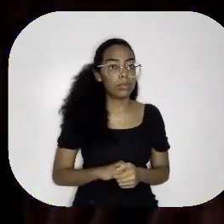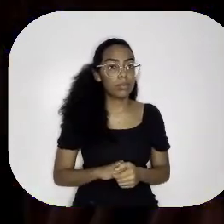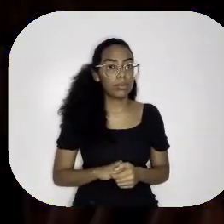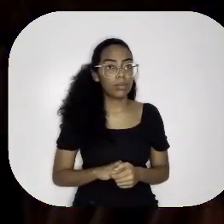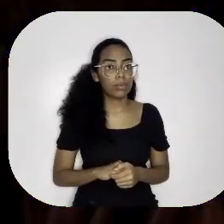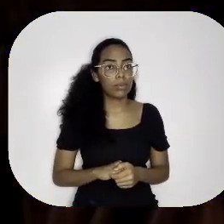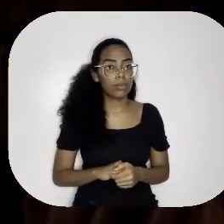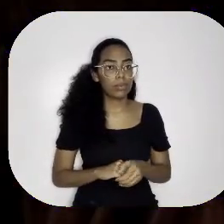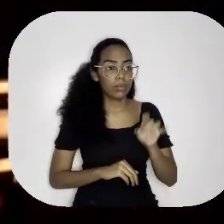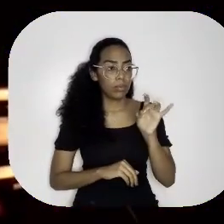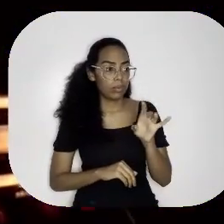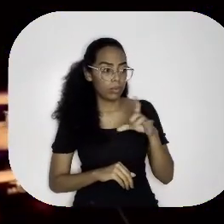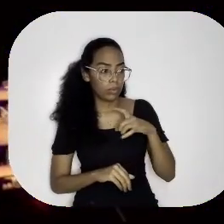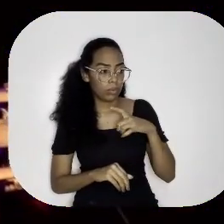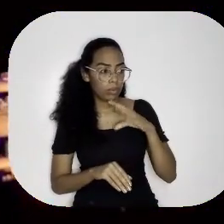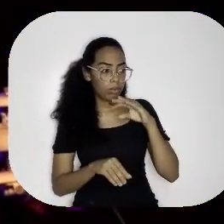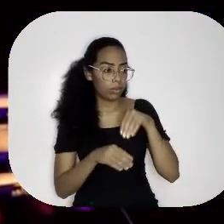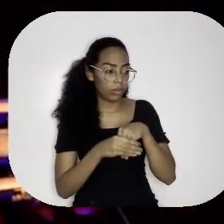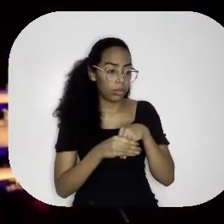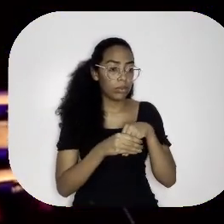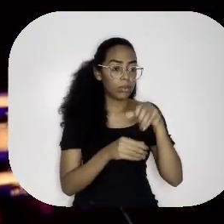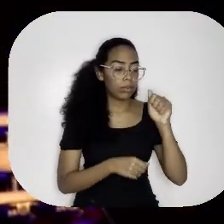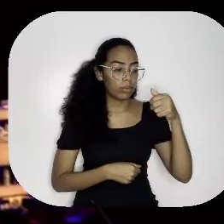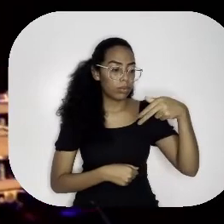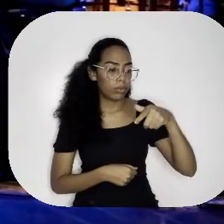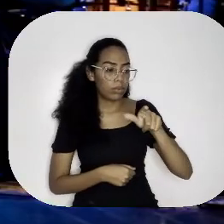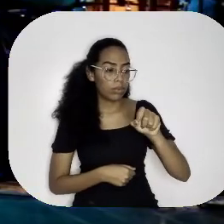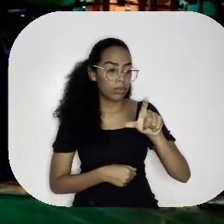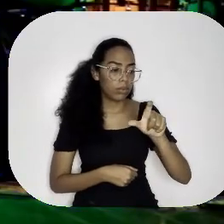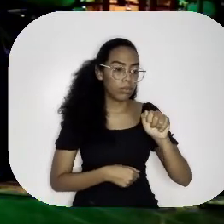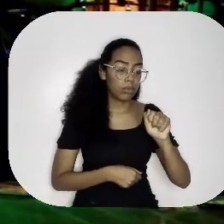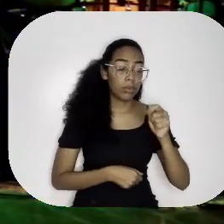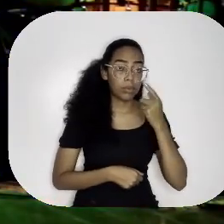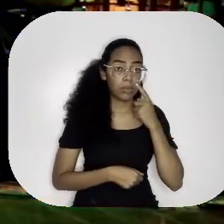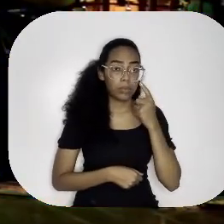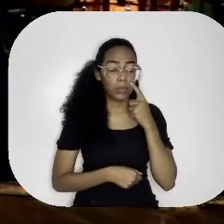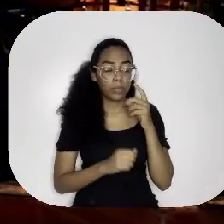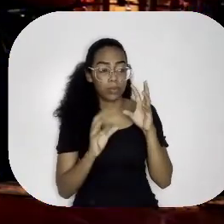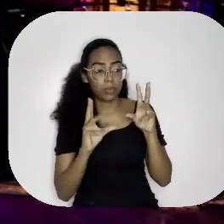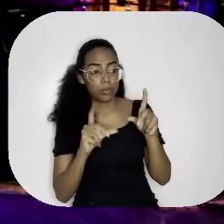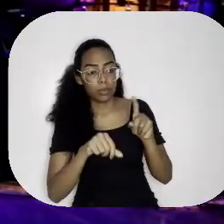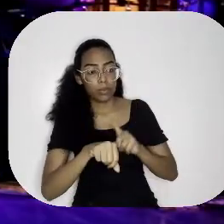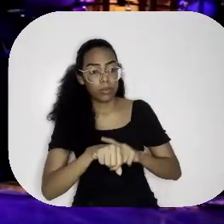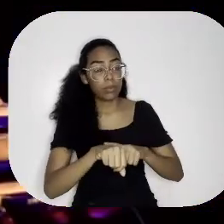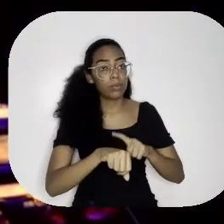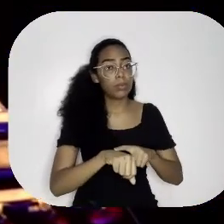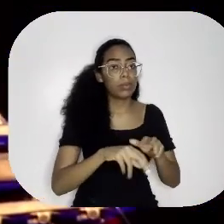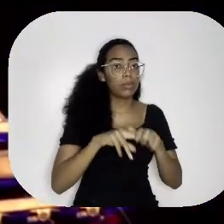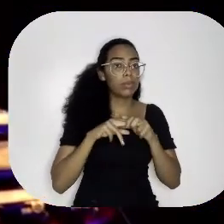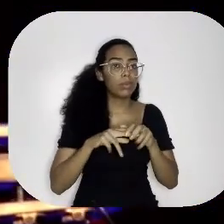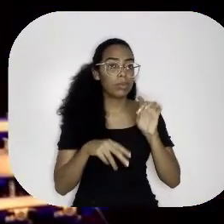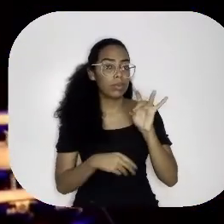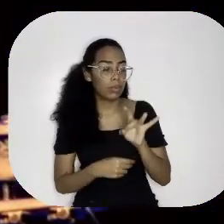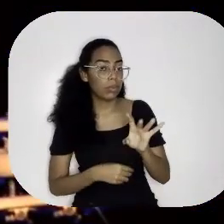Um zarapeco, eu sou da Angola, eu sou de um tempo mais que solar.